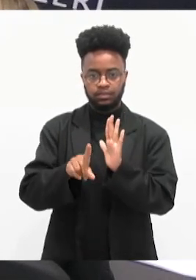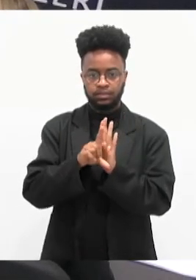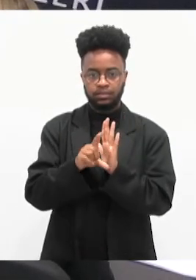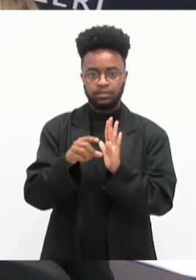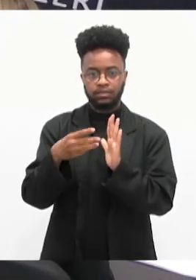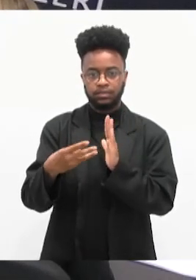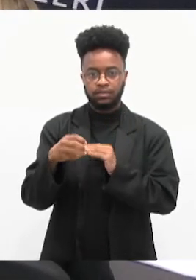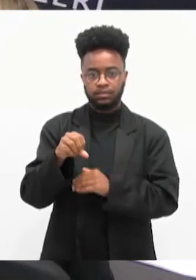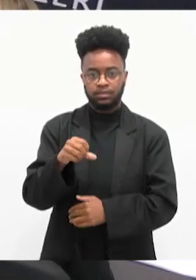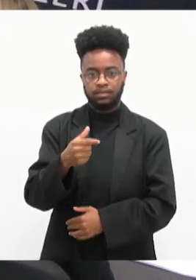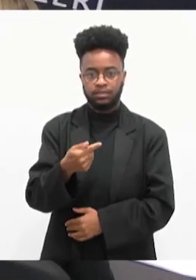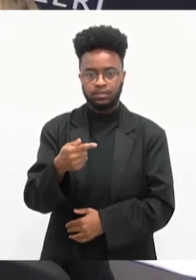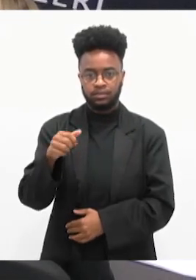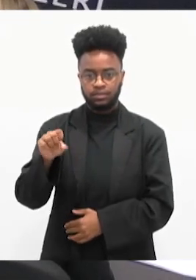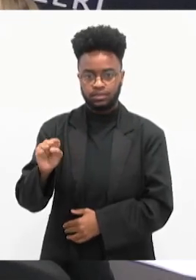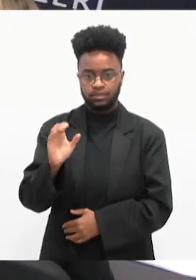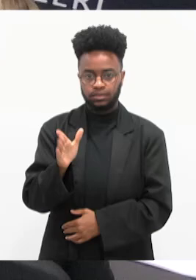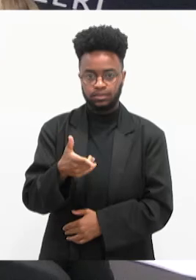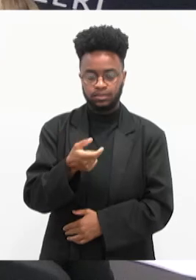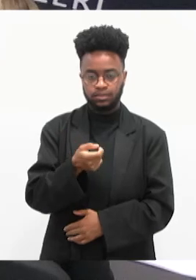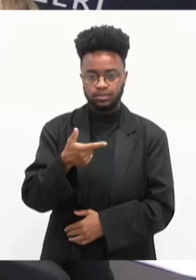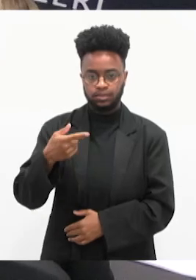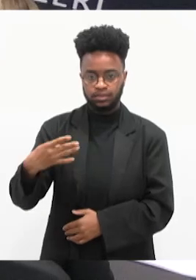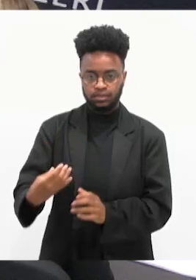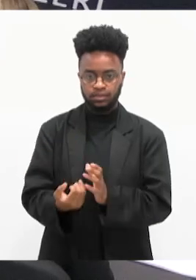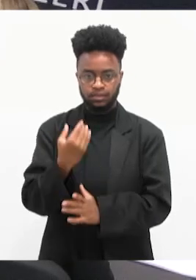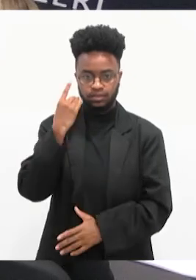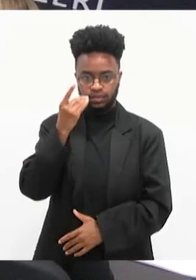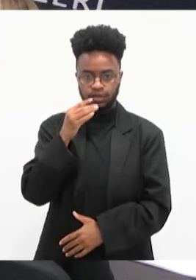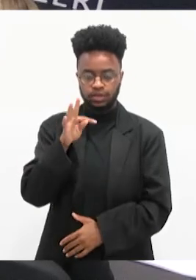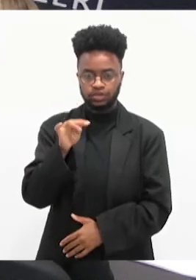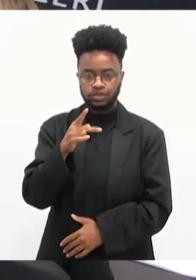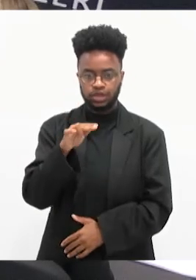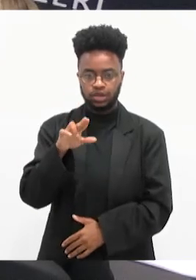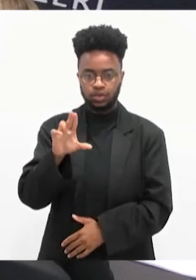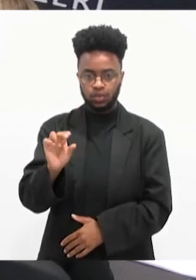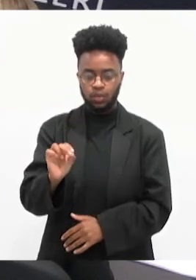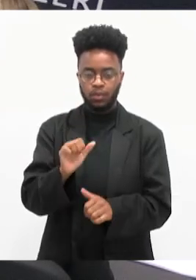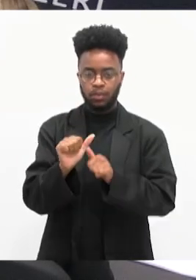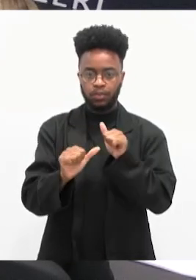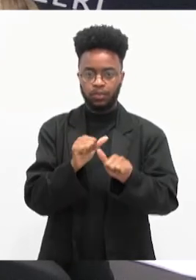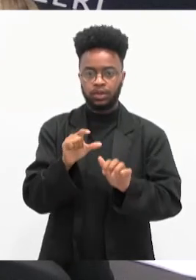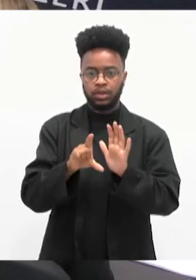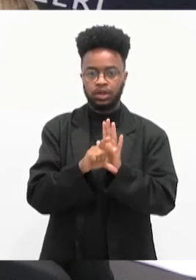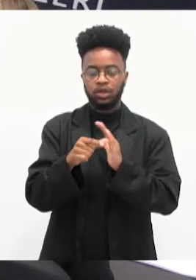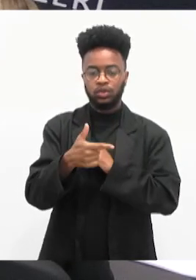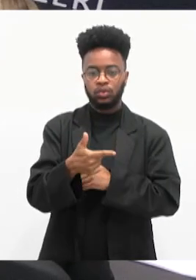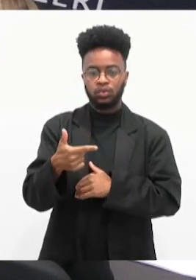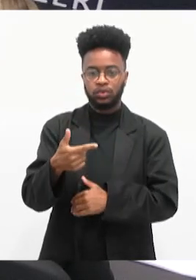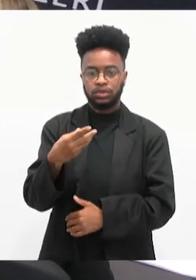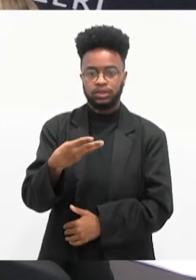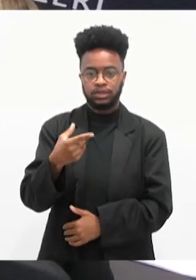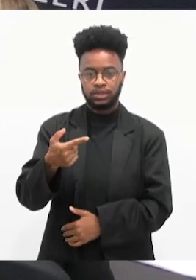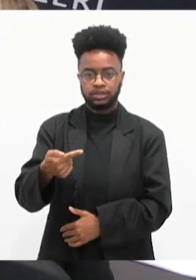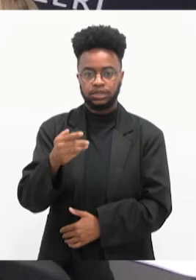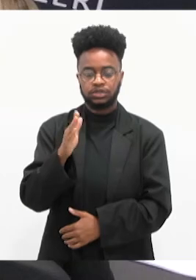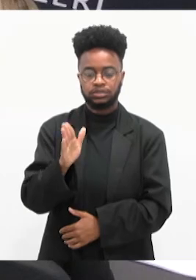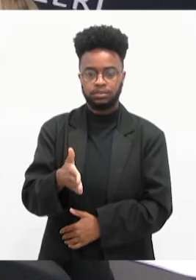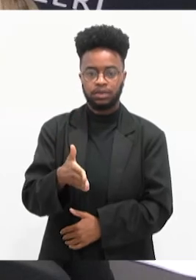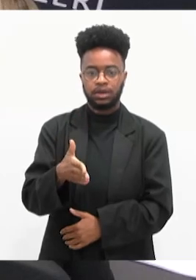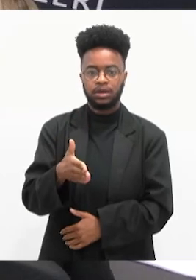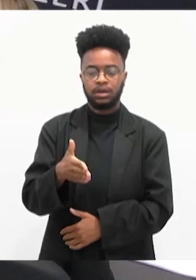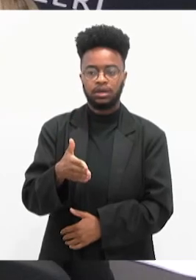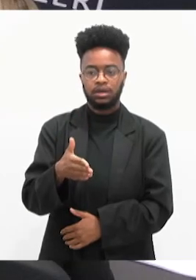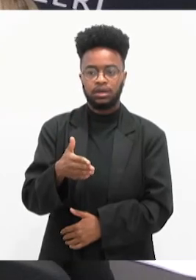número 3.978, de 24, de autoria do deputado Tiago Rangel, que altera a lei número 2.237, de 17 de março